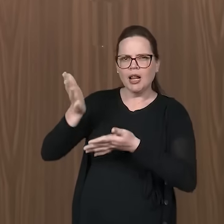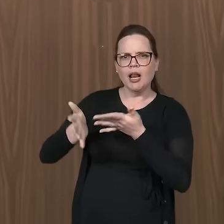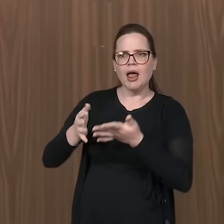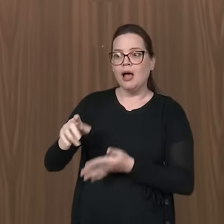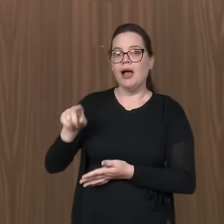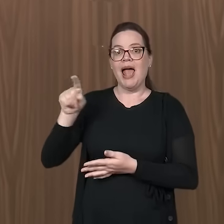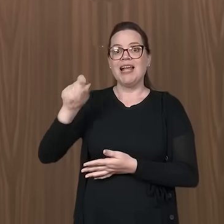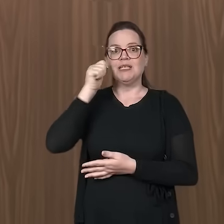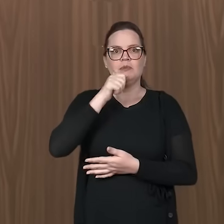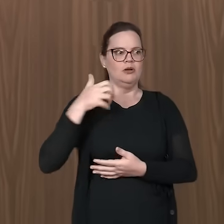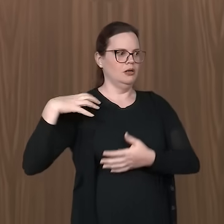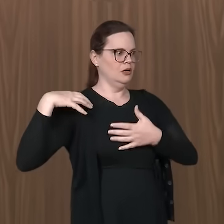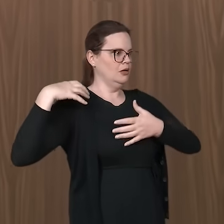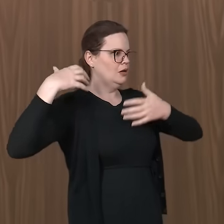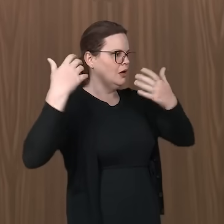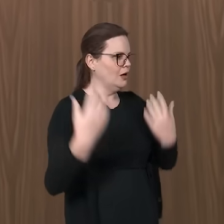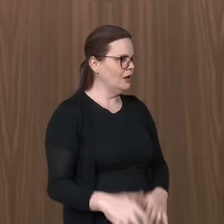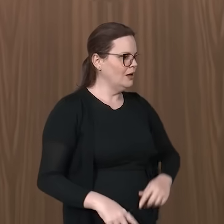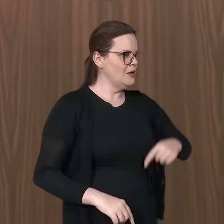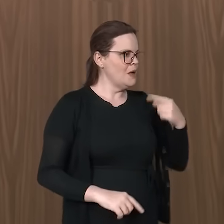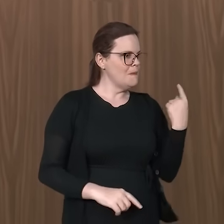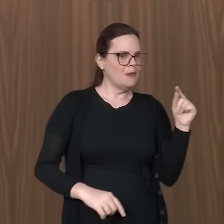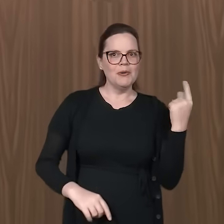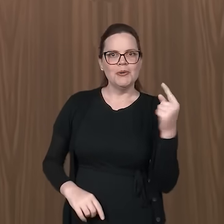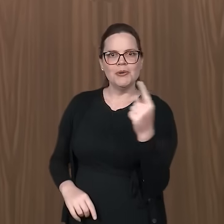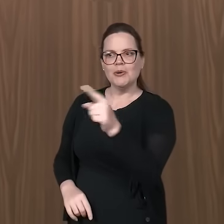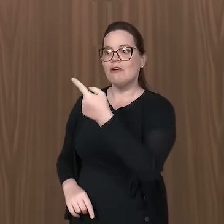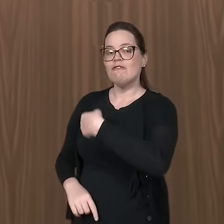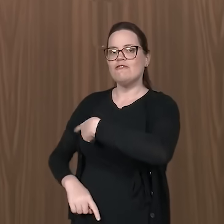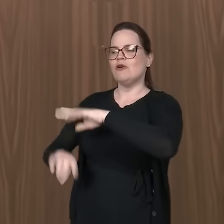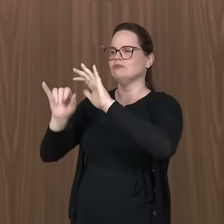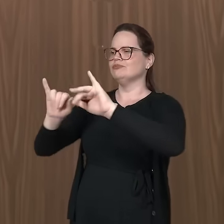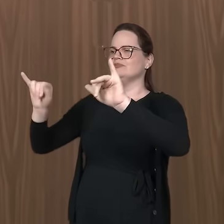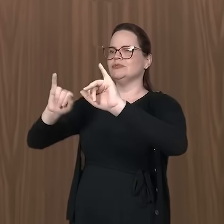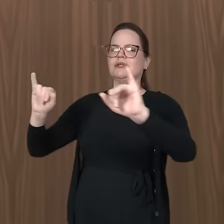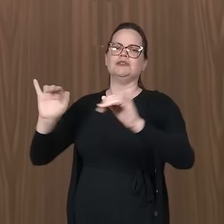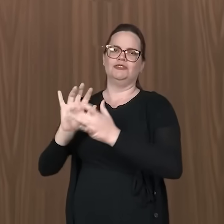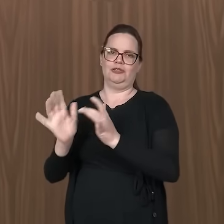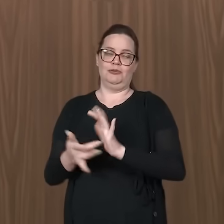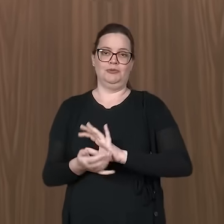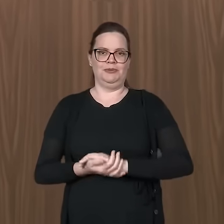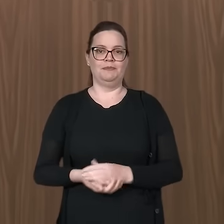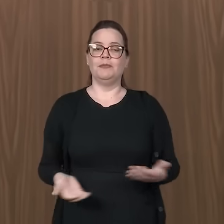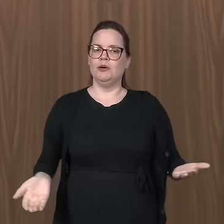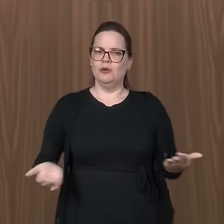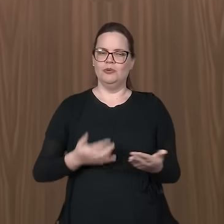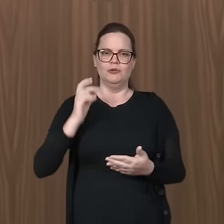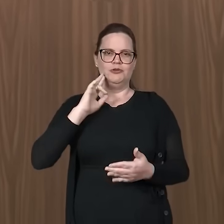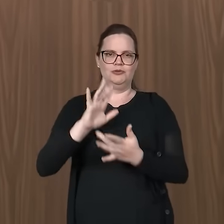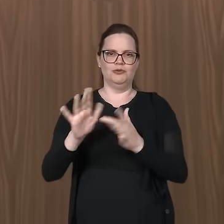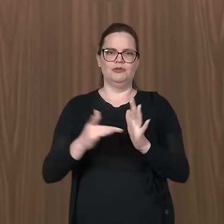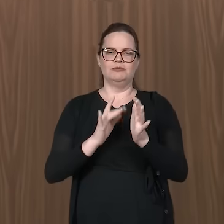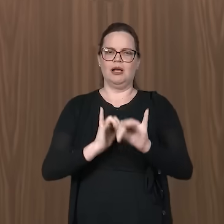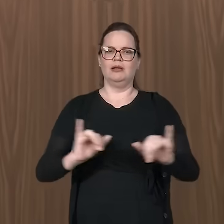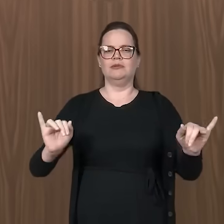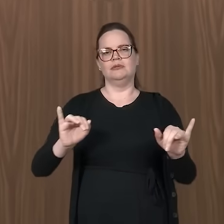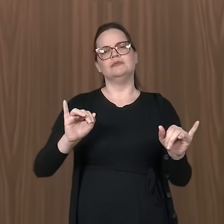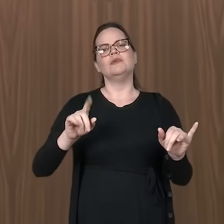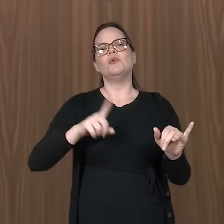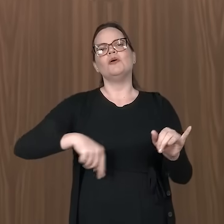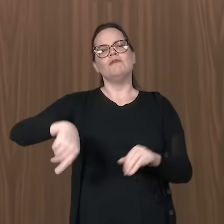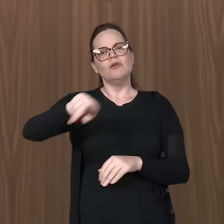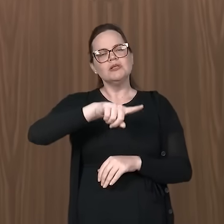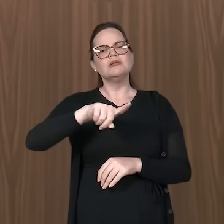a Jesus. Hoje, o Senhor ele quer alcançar vidas como eu, como você, para que nós saibamos que